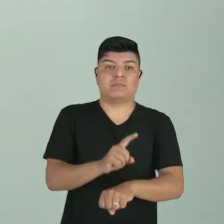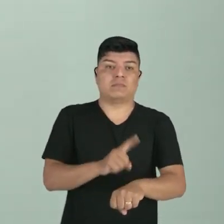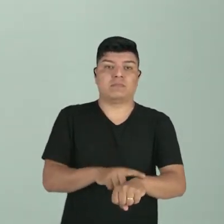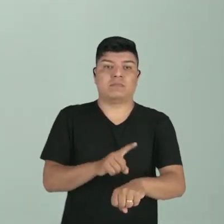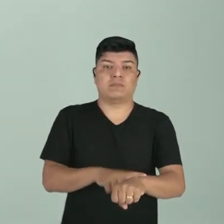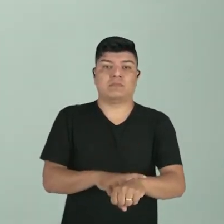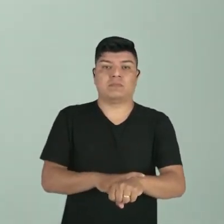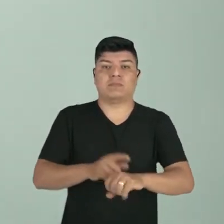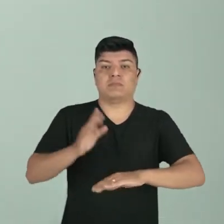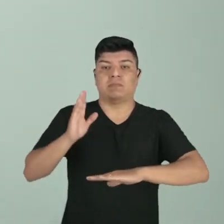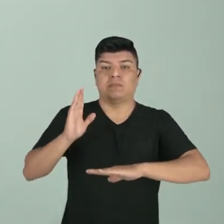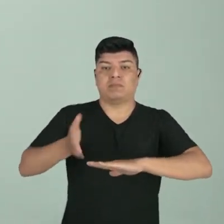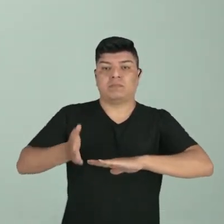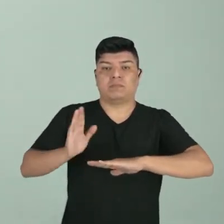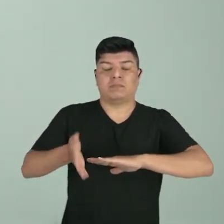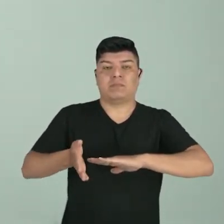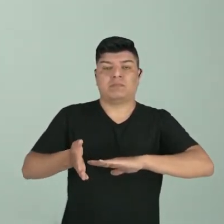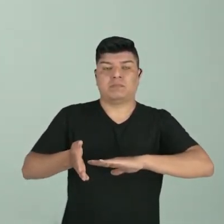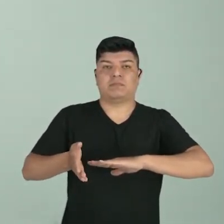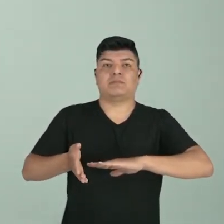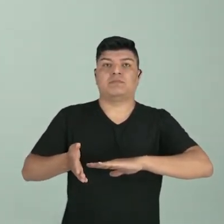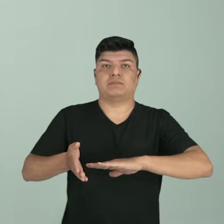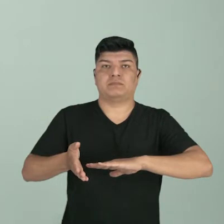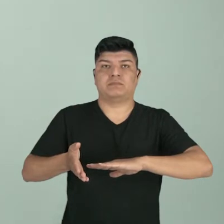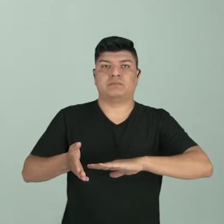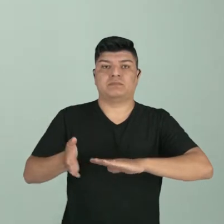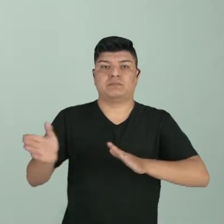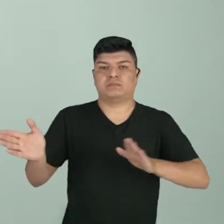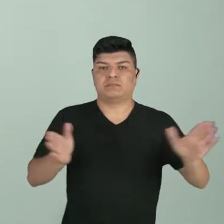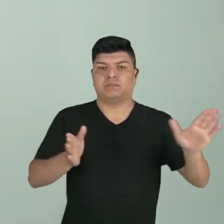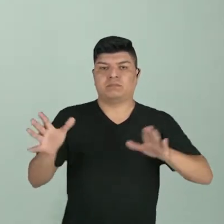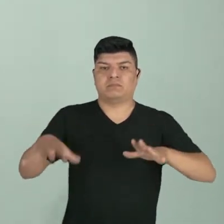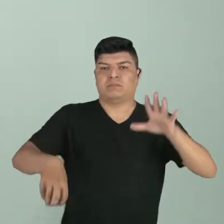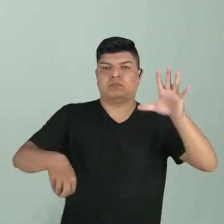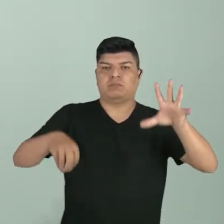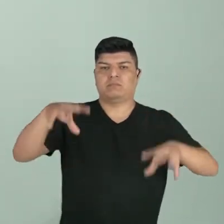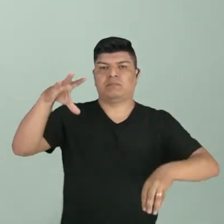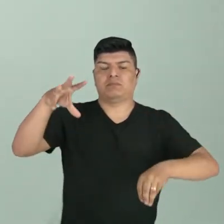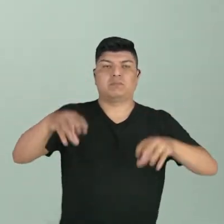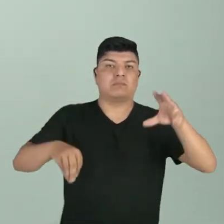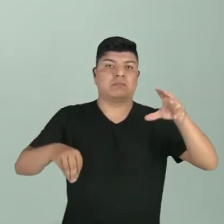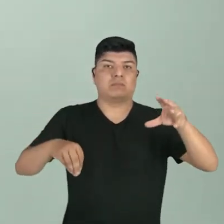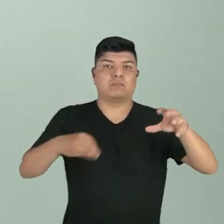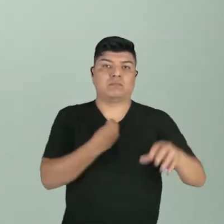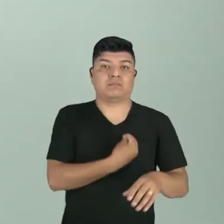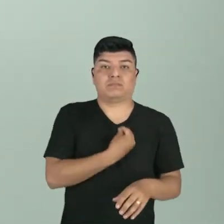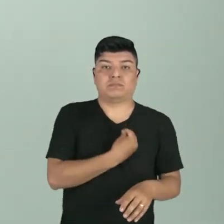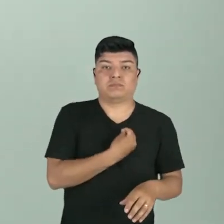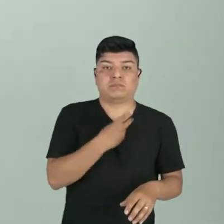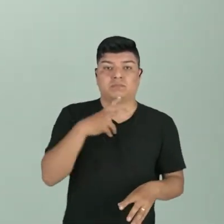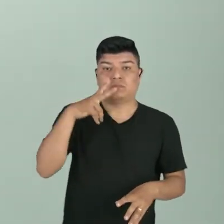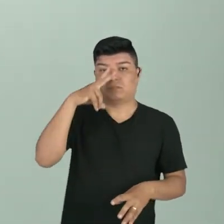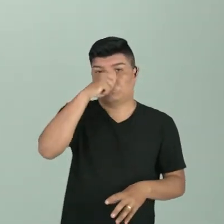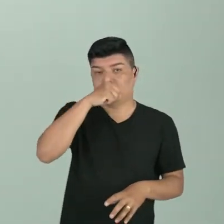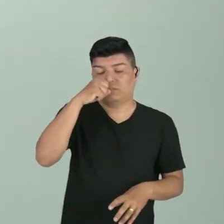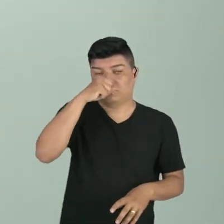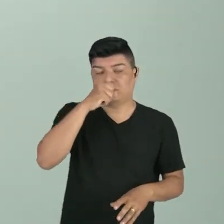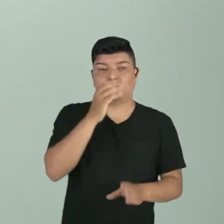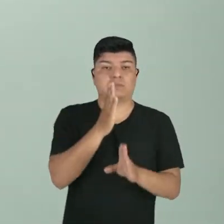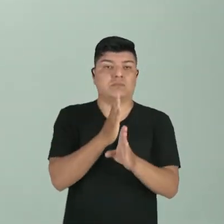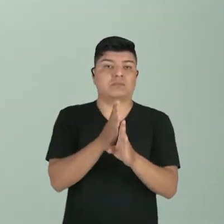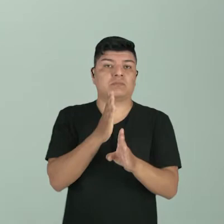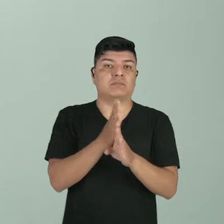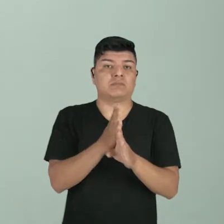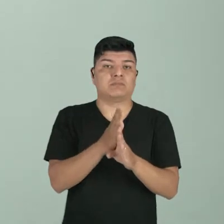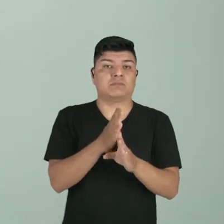Idade Média, que é a época em que os senhores feudais exerciam pleno poder,